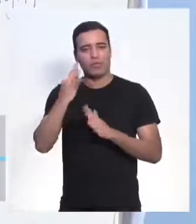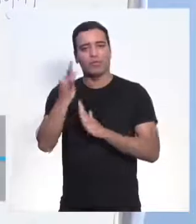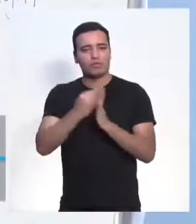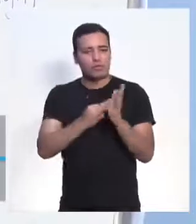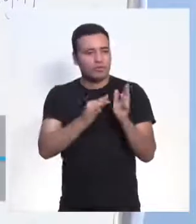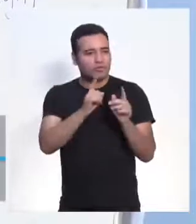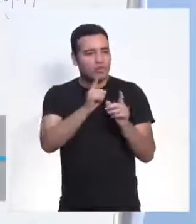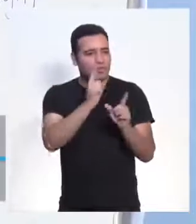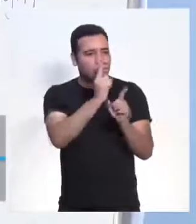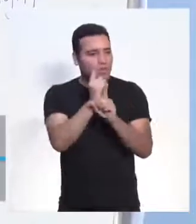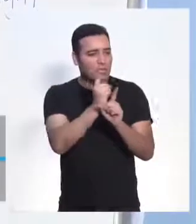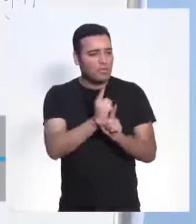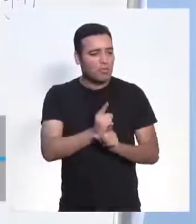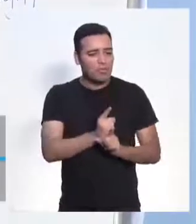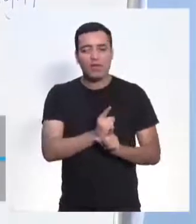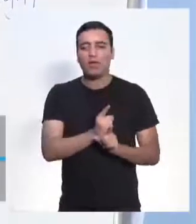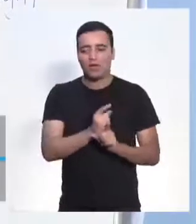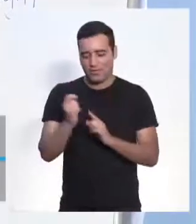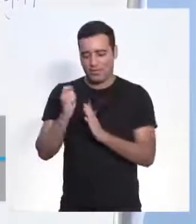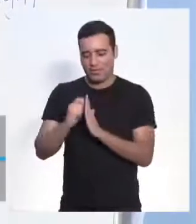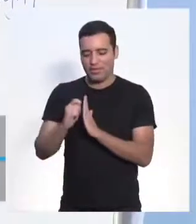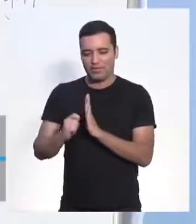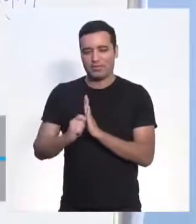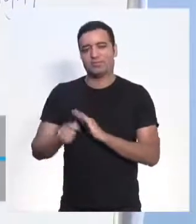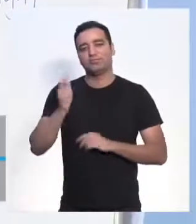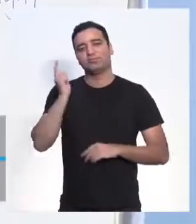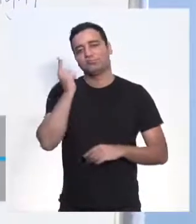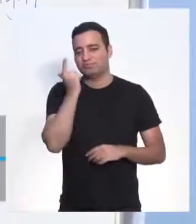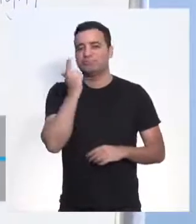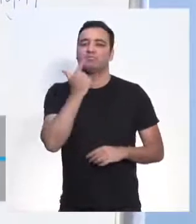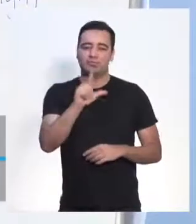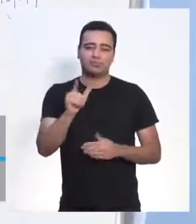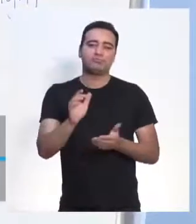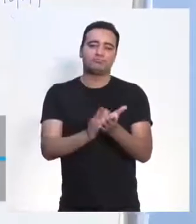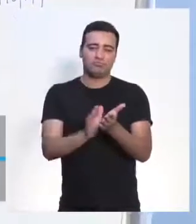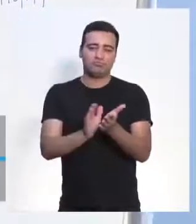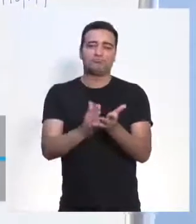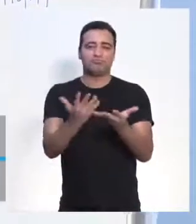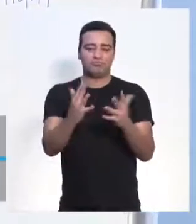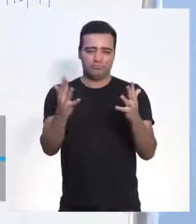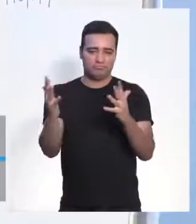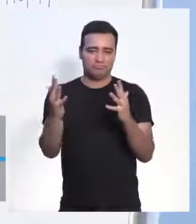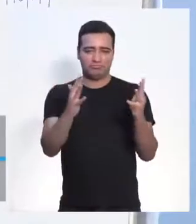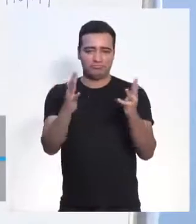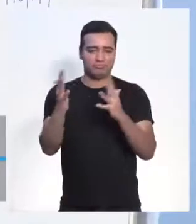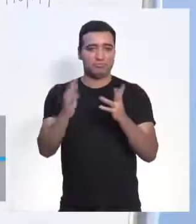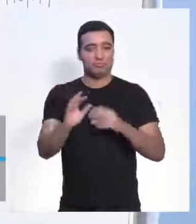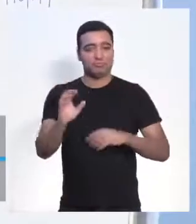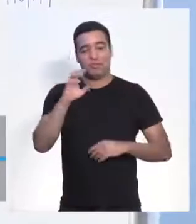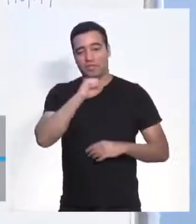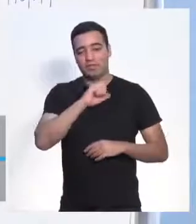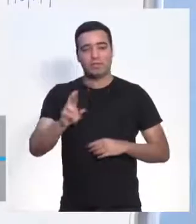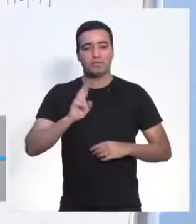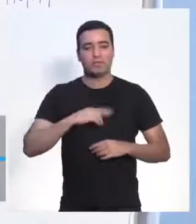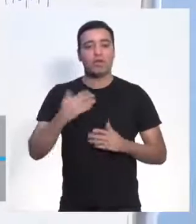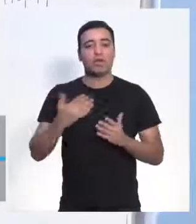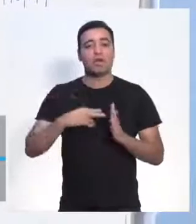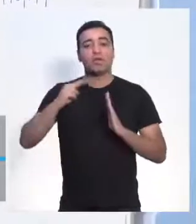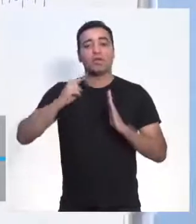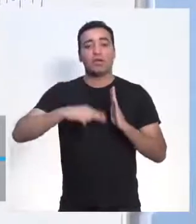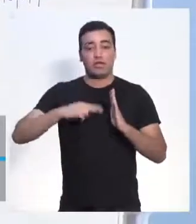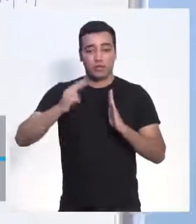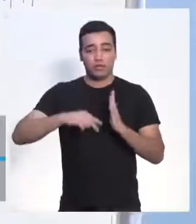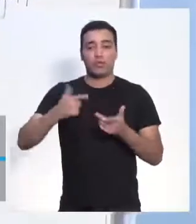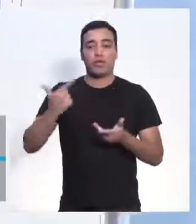olharam para o texto, já estava meio que a resposta meio bem fácil para vocês, mas vocês estão de parabéns aí. Vocês foram bem rápidos para responder. Agora a gente vai fazer a leitura e